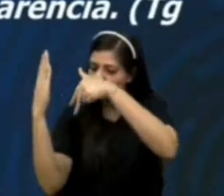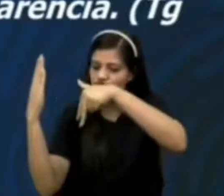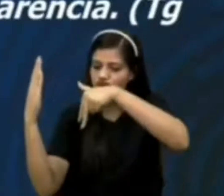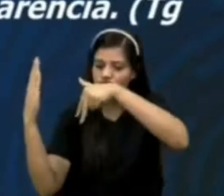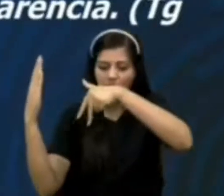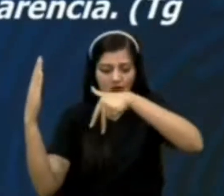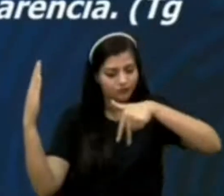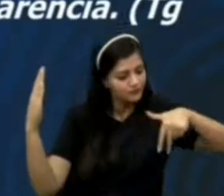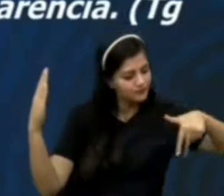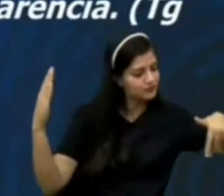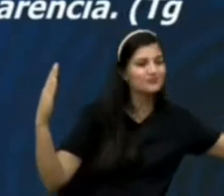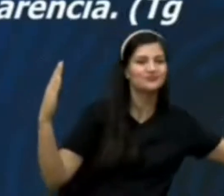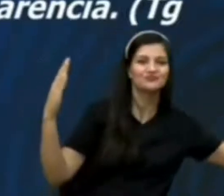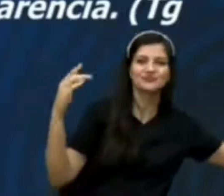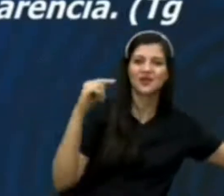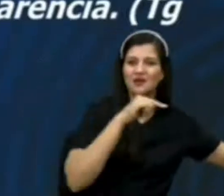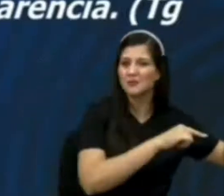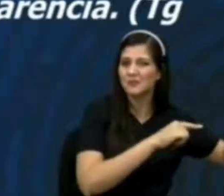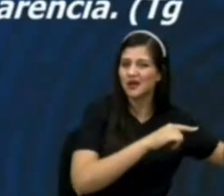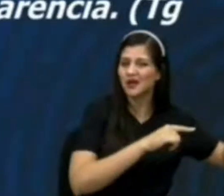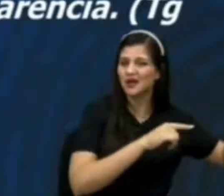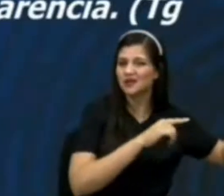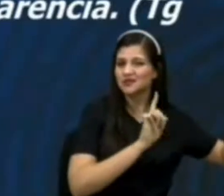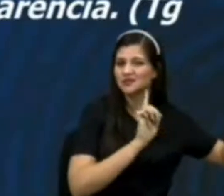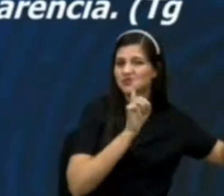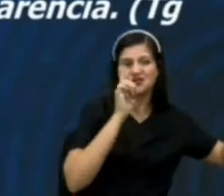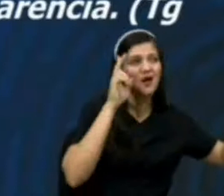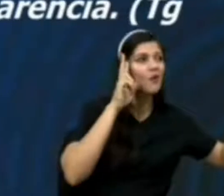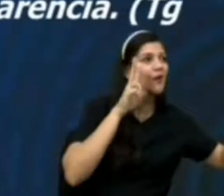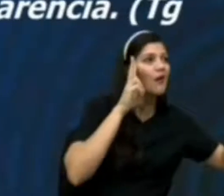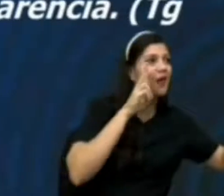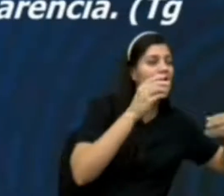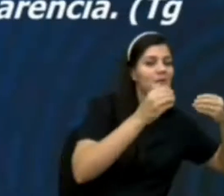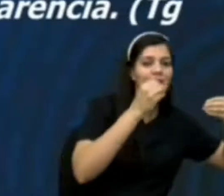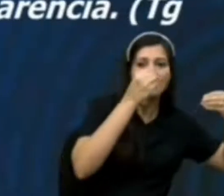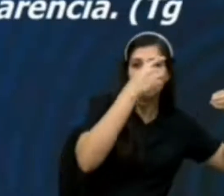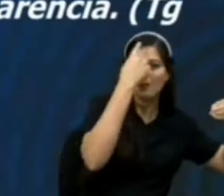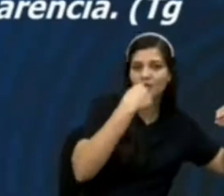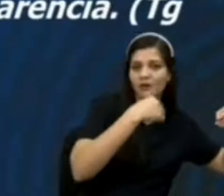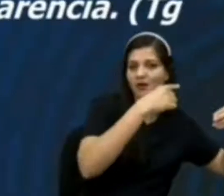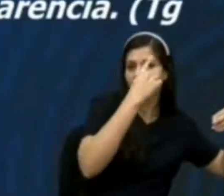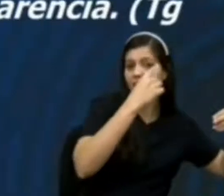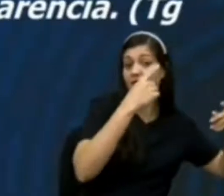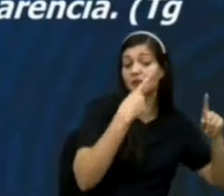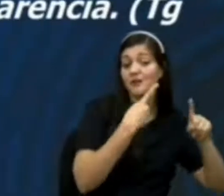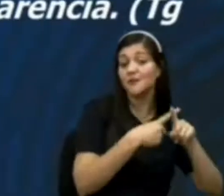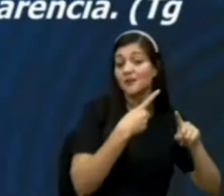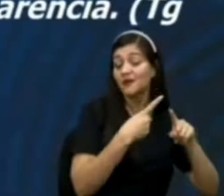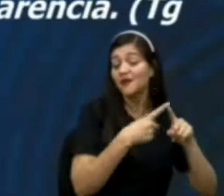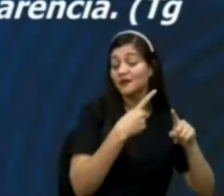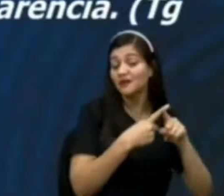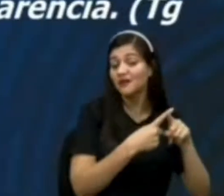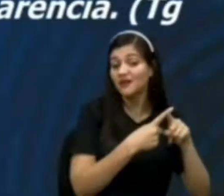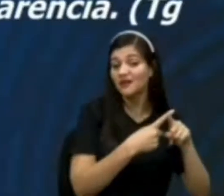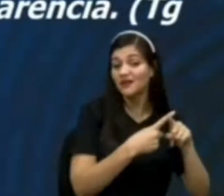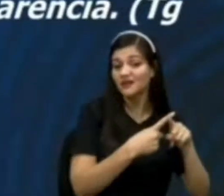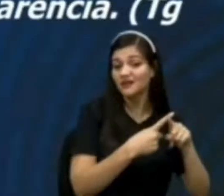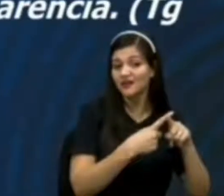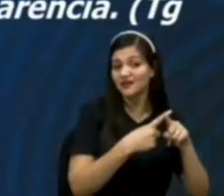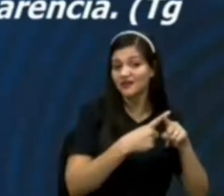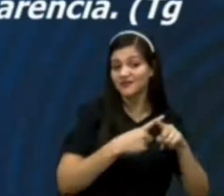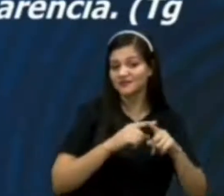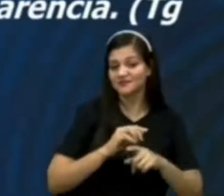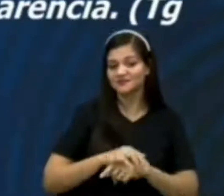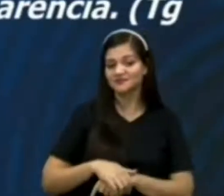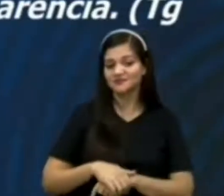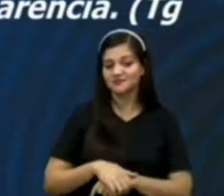logo se afasta, ele não pode mais ver-se a si mesmo, nem se lembrar de como é a sua aparência. Porque, como o Leandro falou,